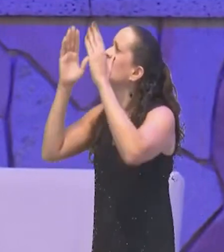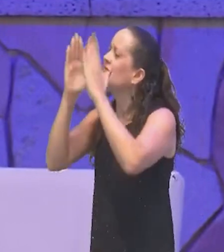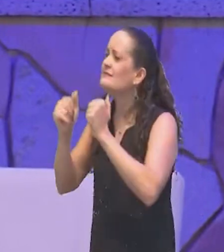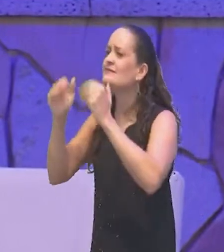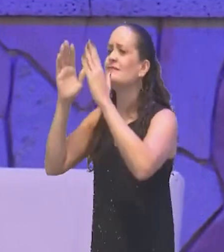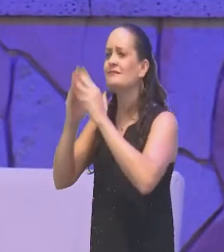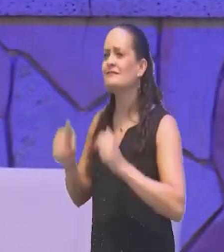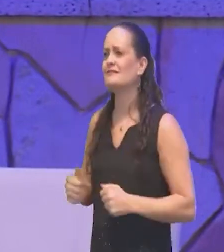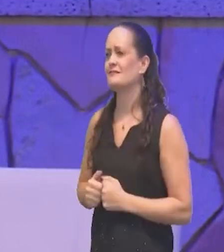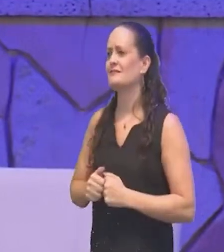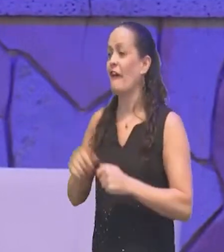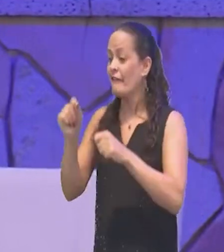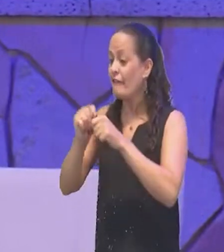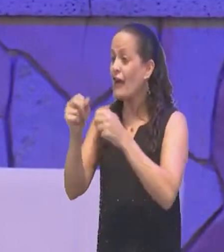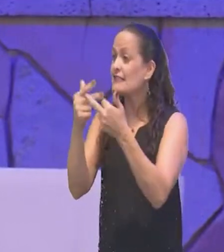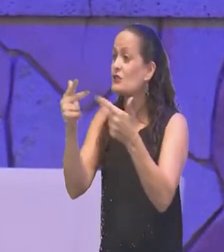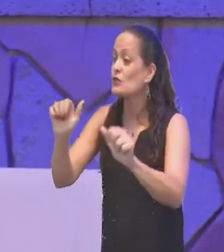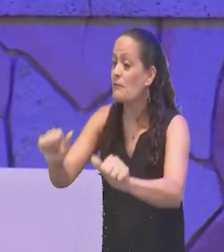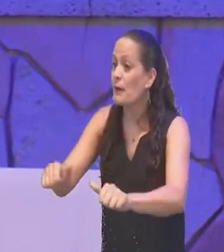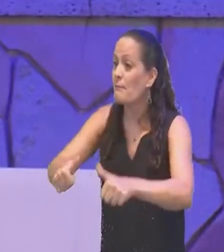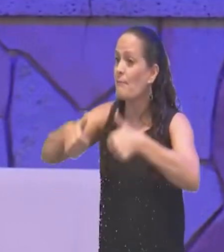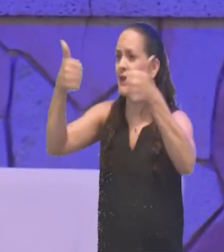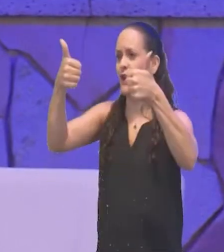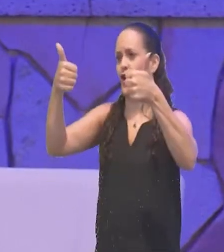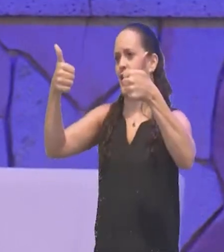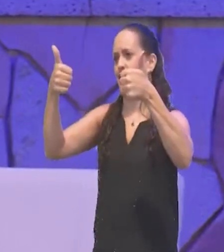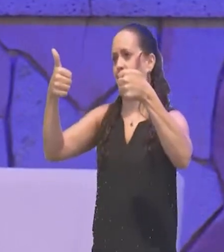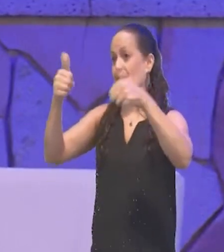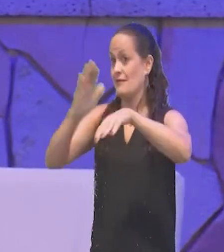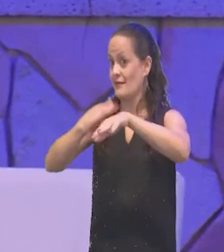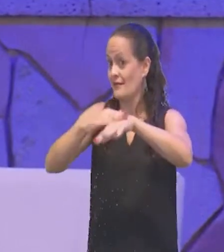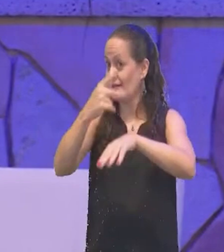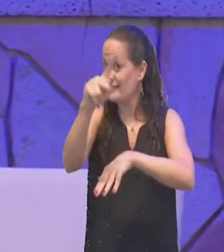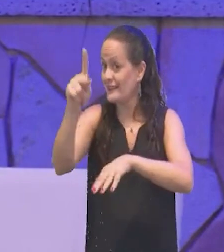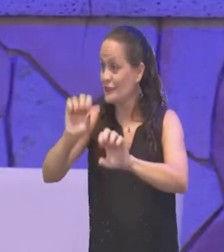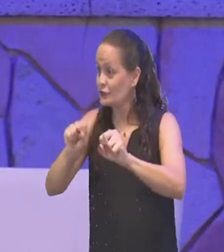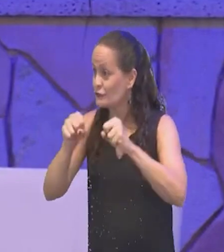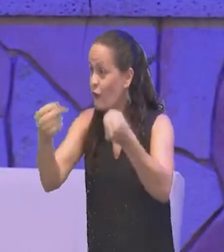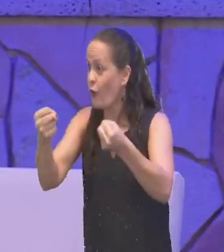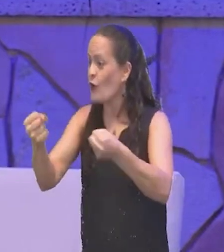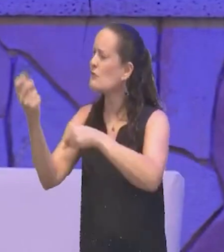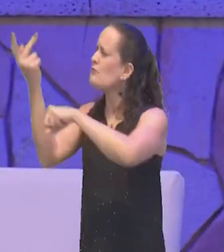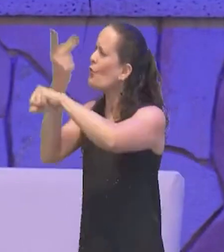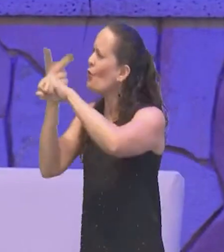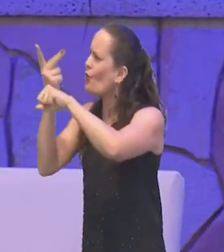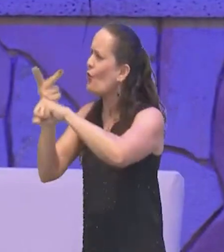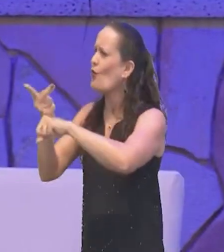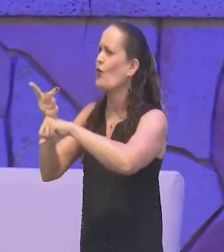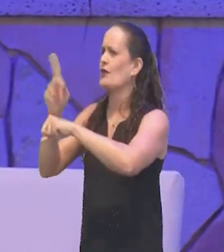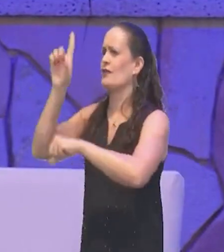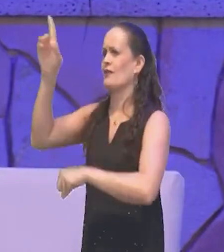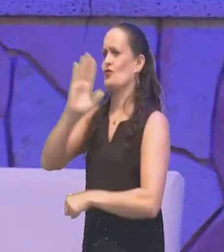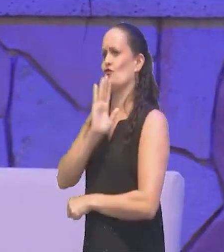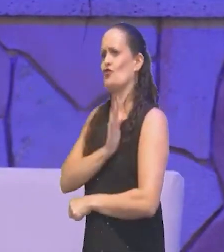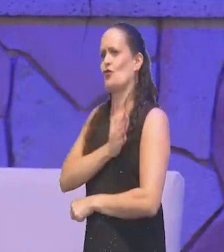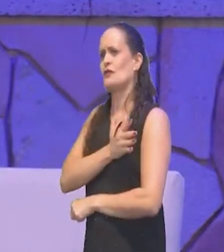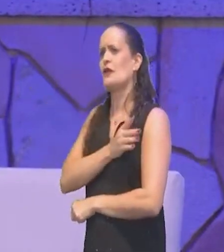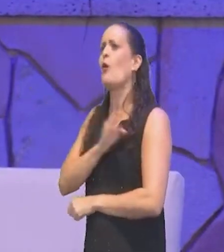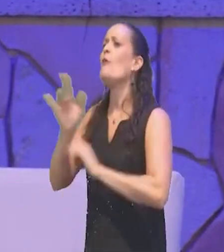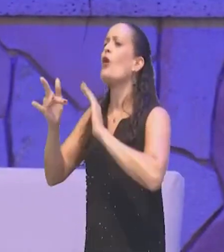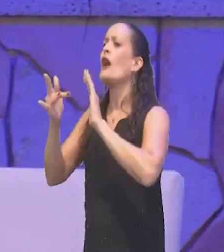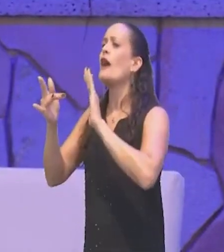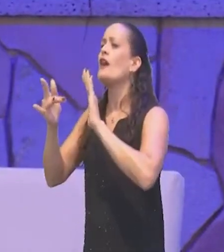fazer as coisas melhorarem. No que depender de você, busque o Senhor de todo o coração, porque aquele filho há de voltar para